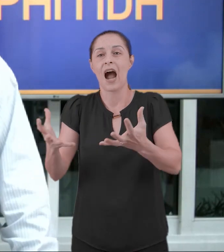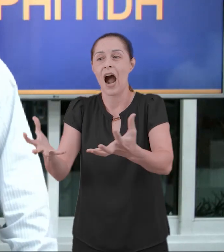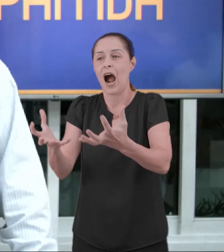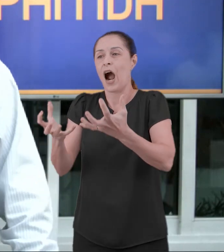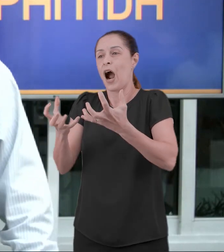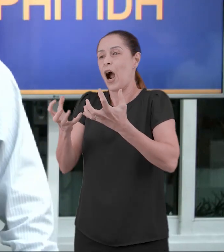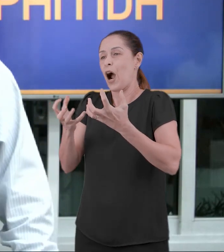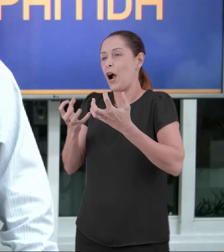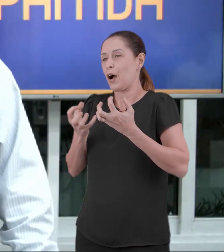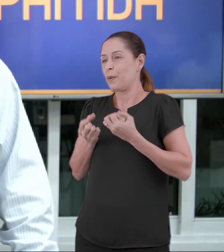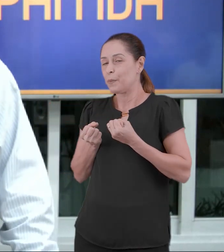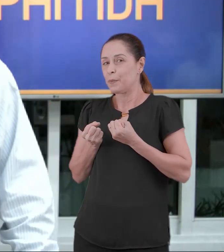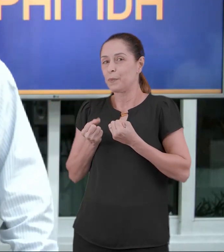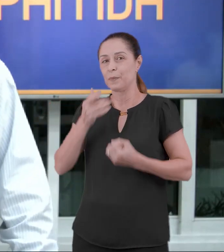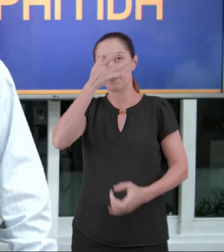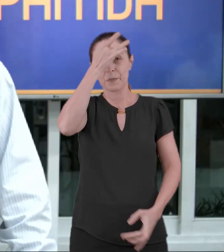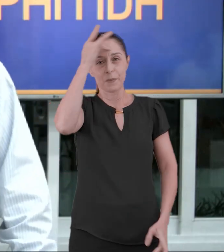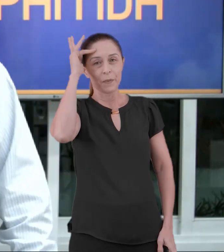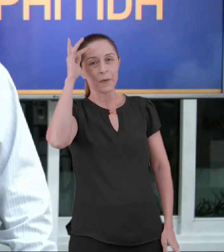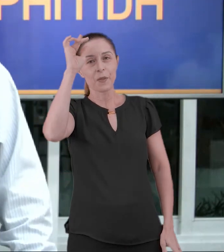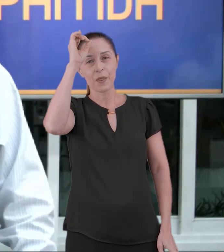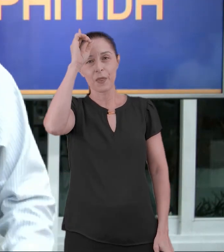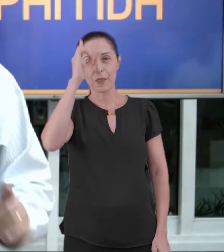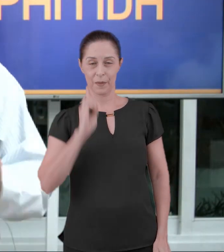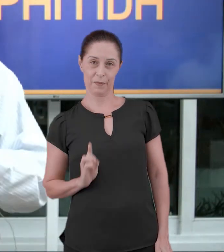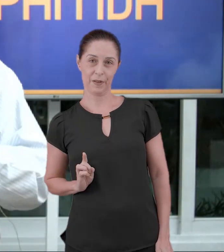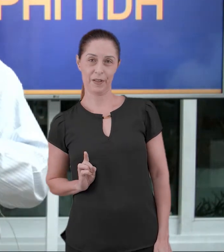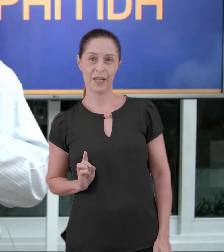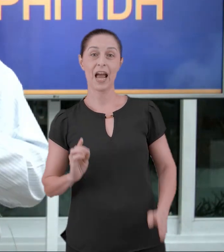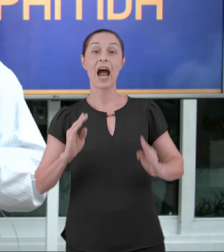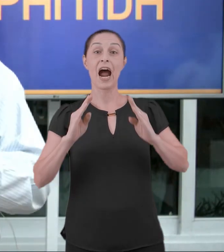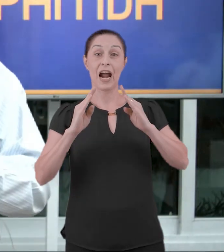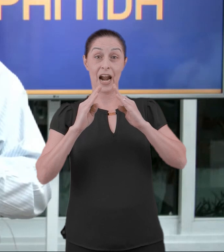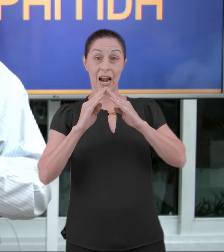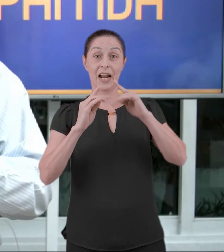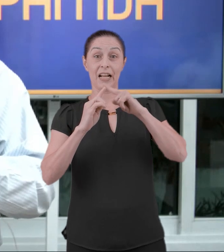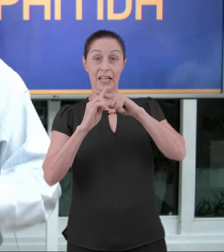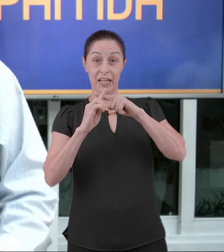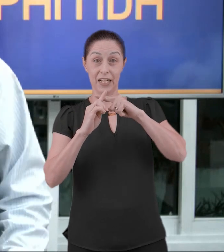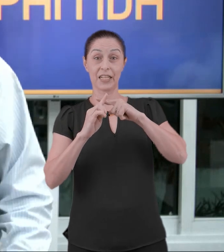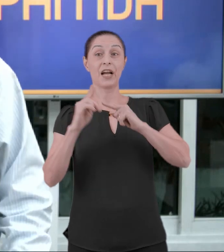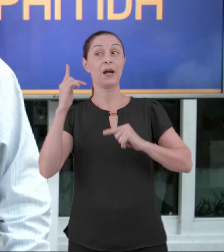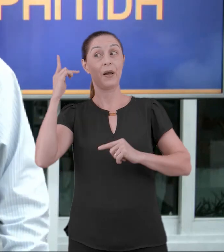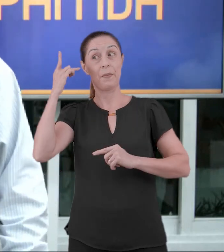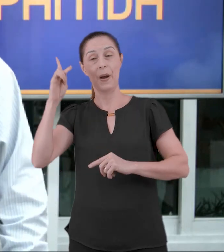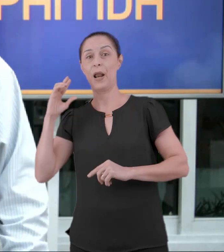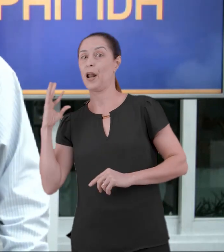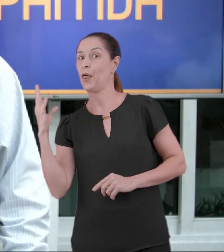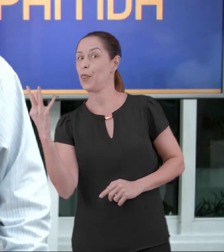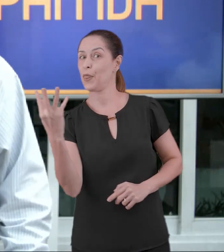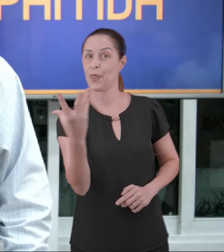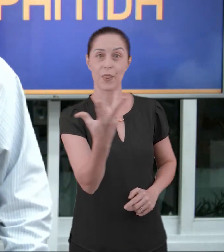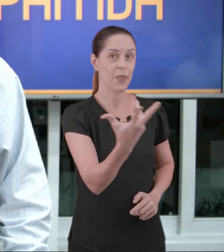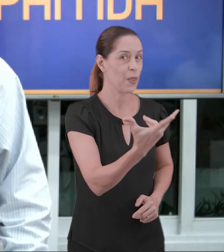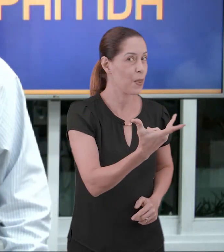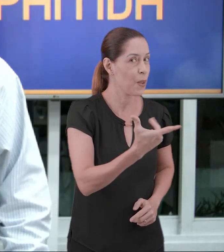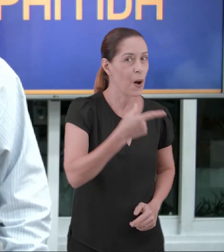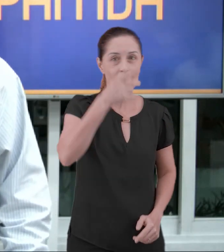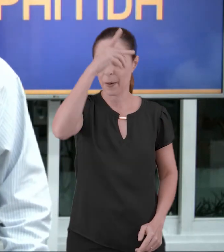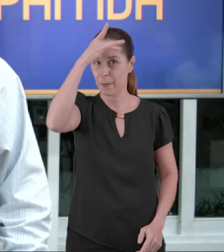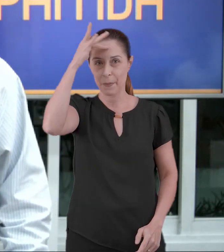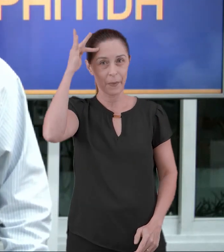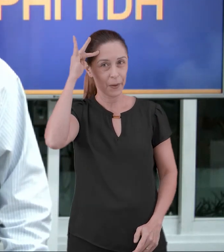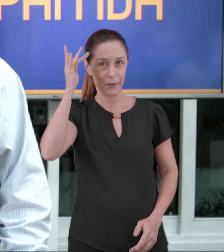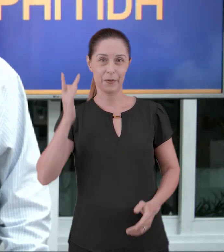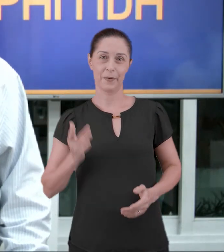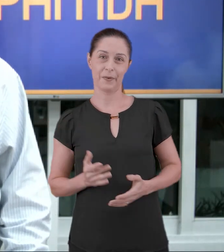acolhimento de deficientes, né? A igreja, ela é para todos. E eu, como pastor da igreja, me